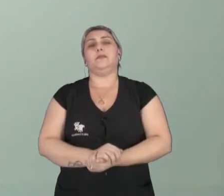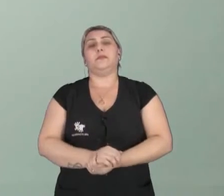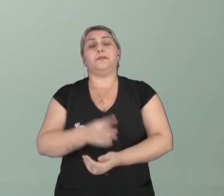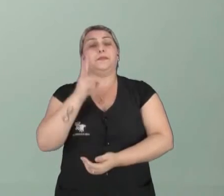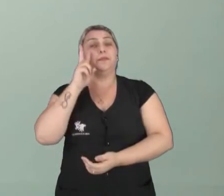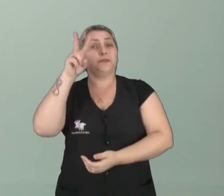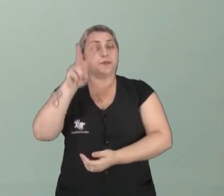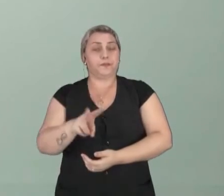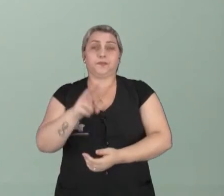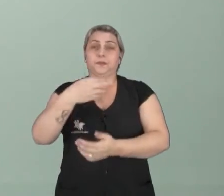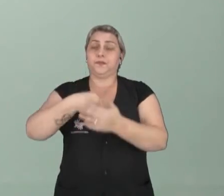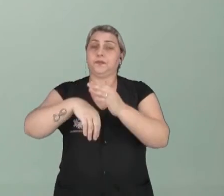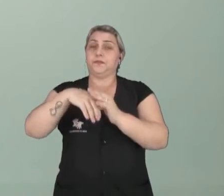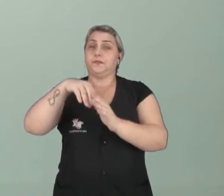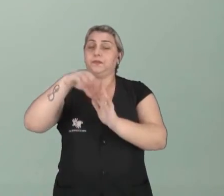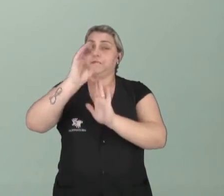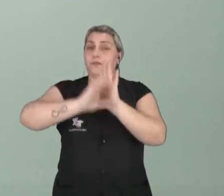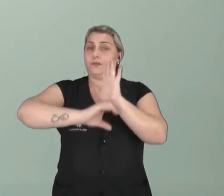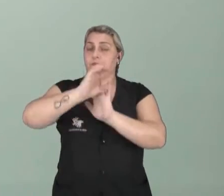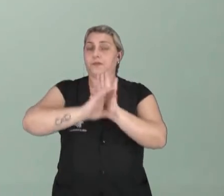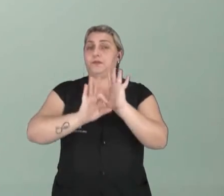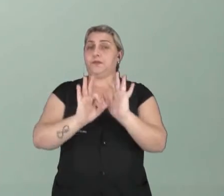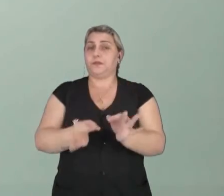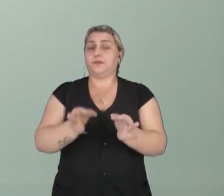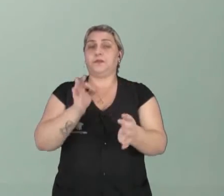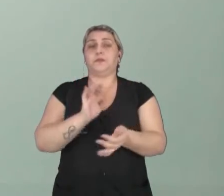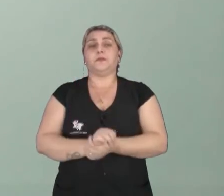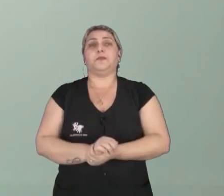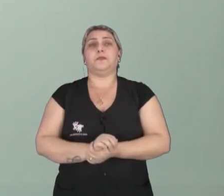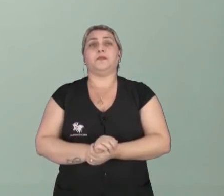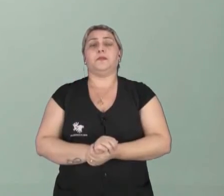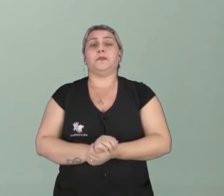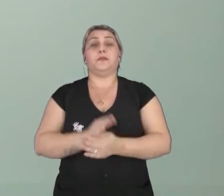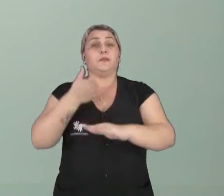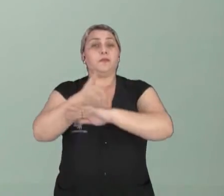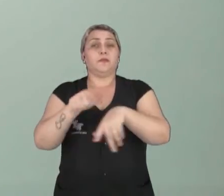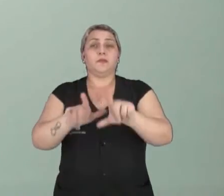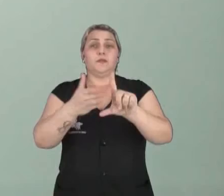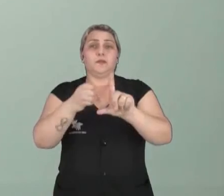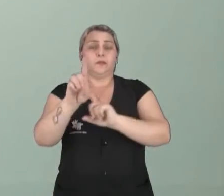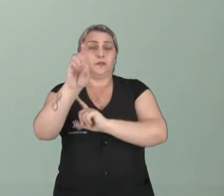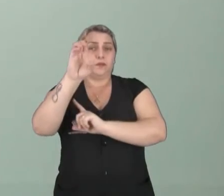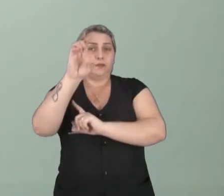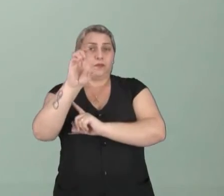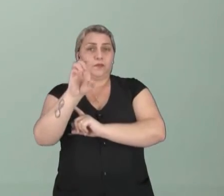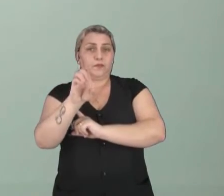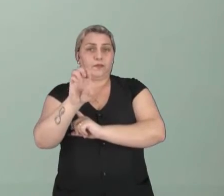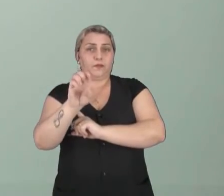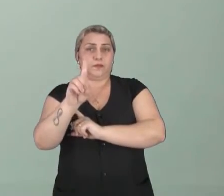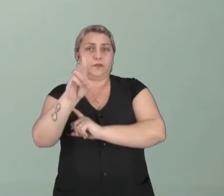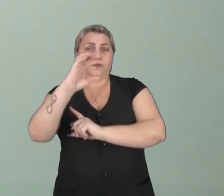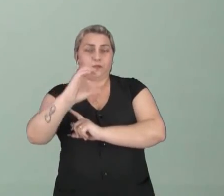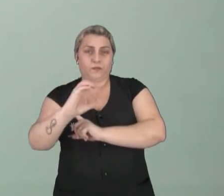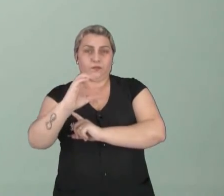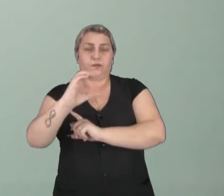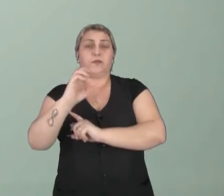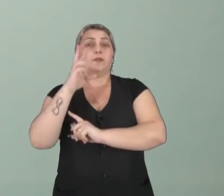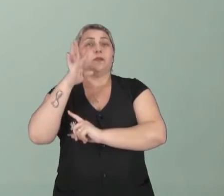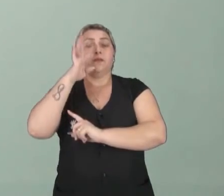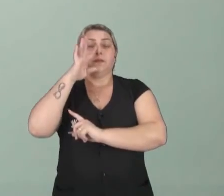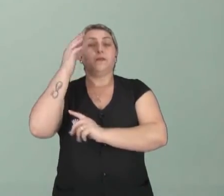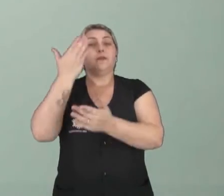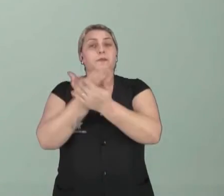vendo isso aí Tá certo então não deixem de acessar a plataforma educ tá